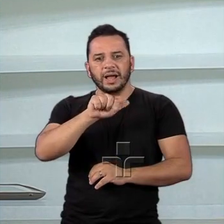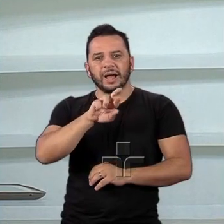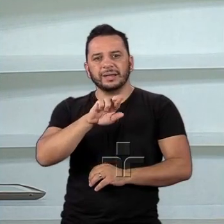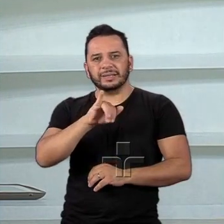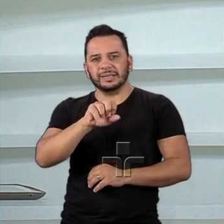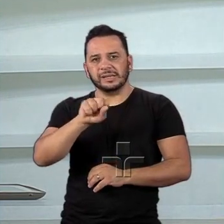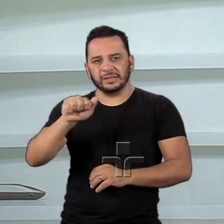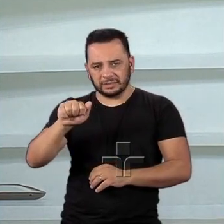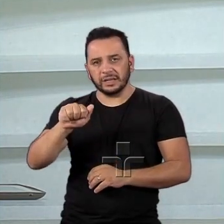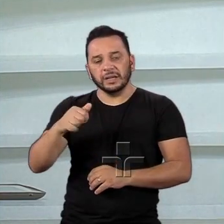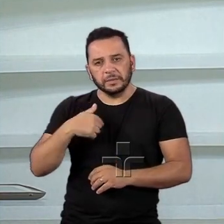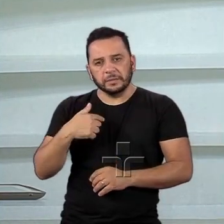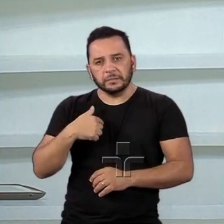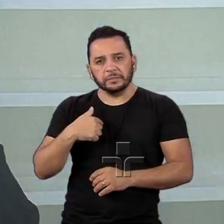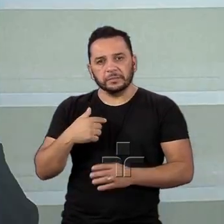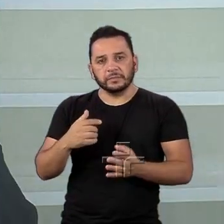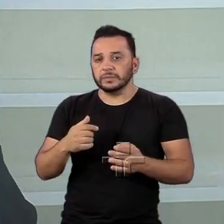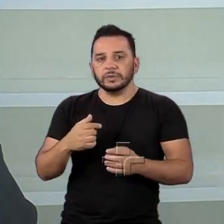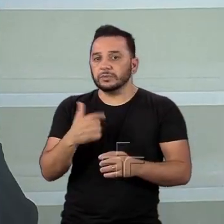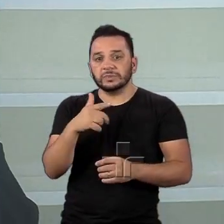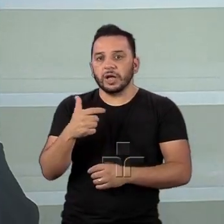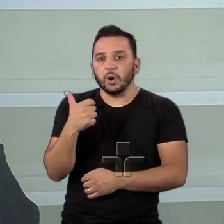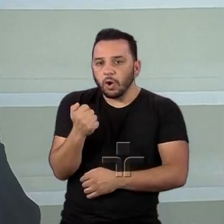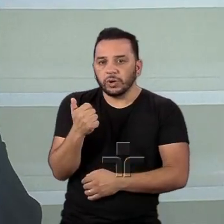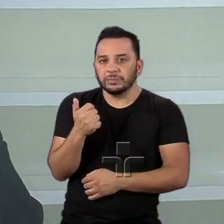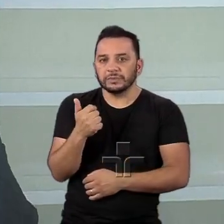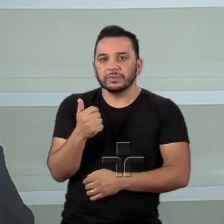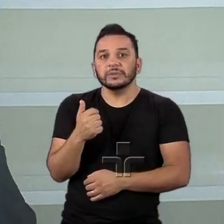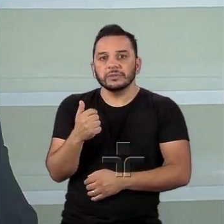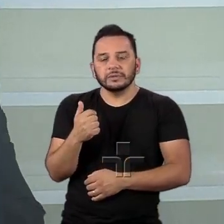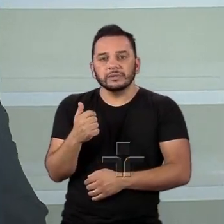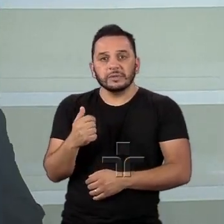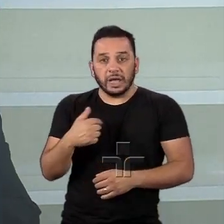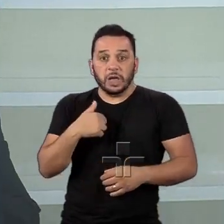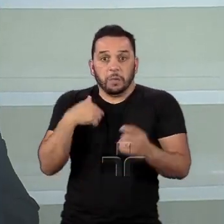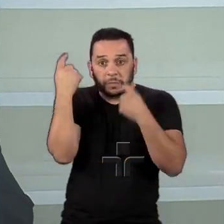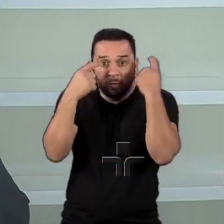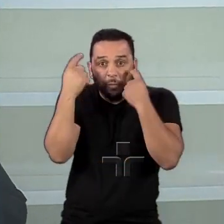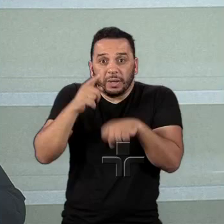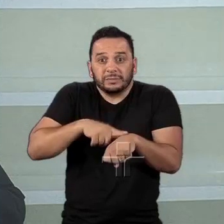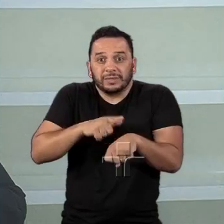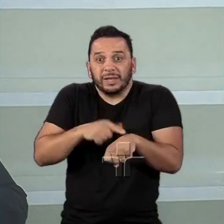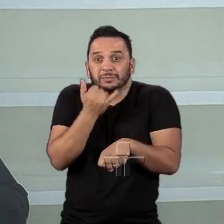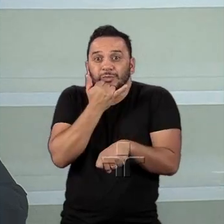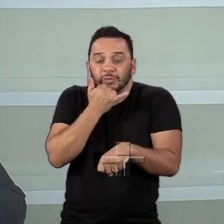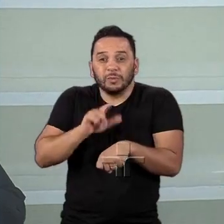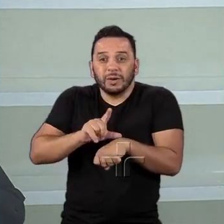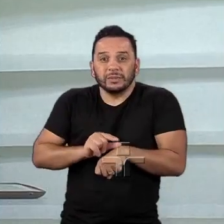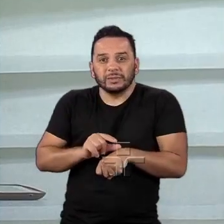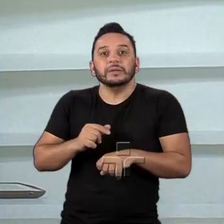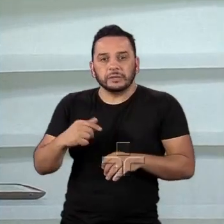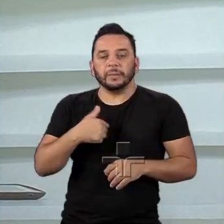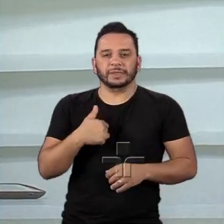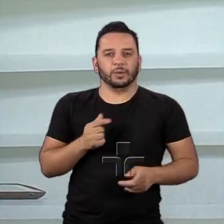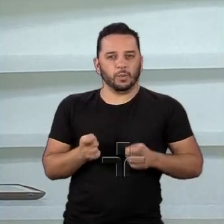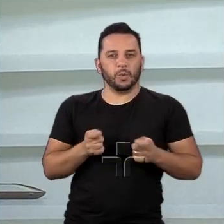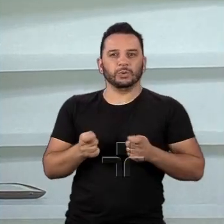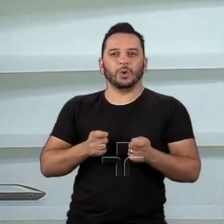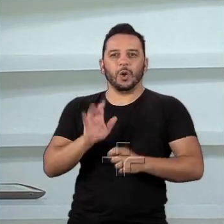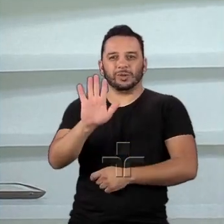começar com essa ordem. Tá. Não tem um cronômetro. Não, pode. Porque eu fico um pouco preocupada com o tempo e... Eu estou medindo aqui